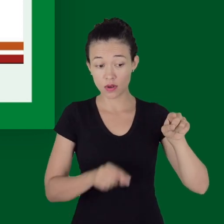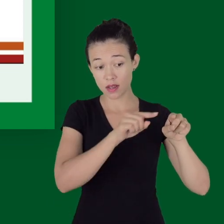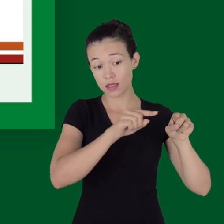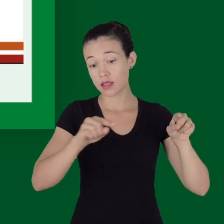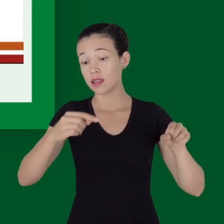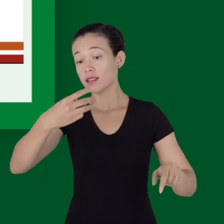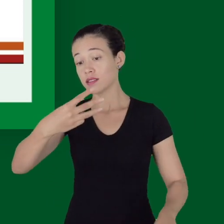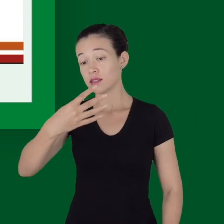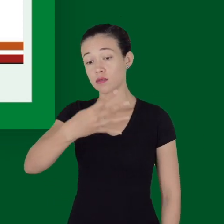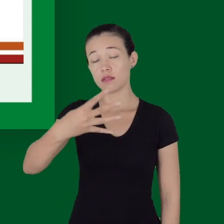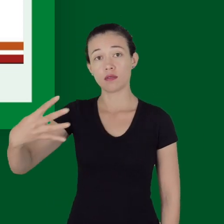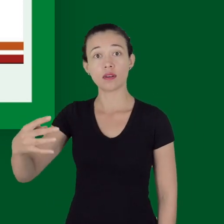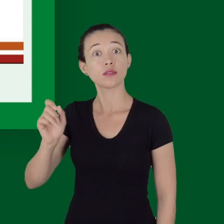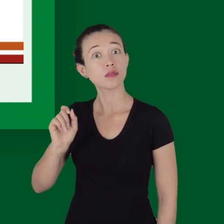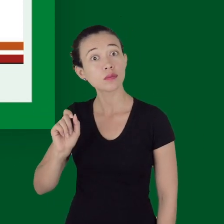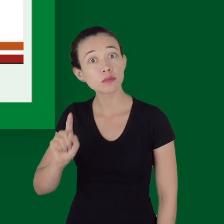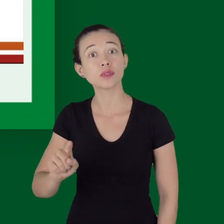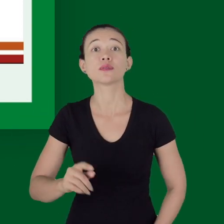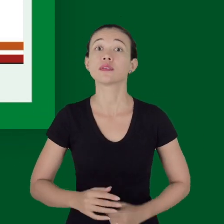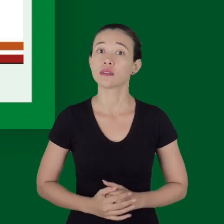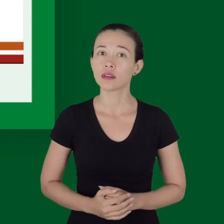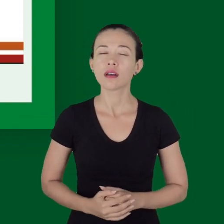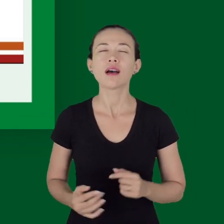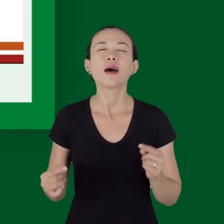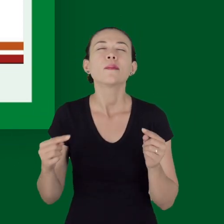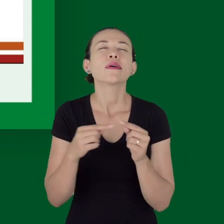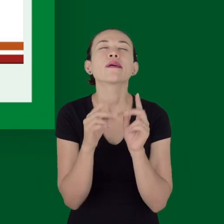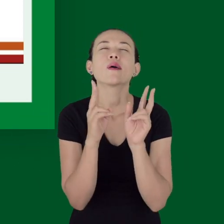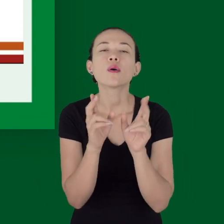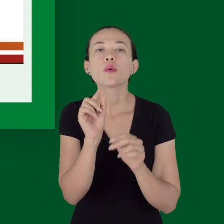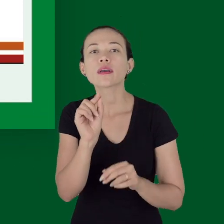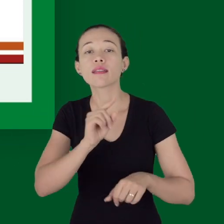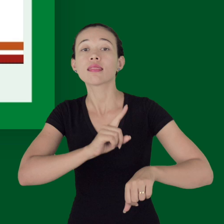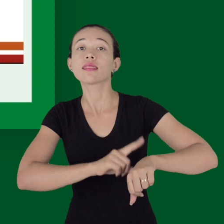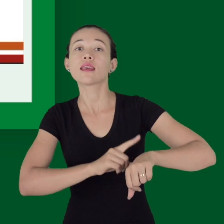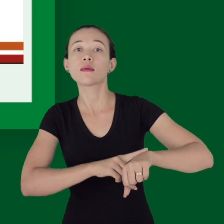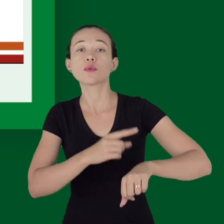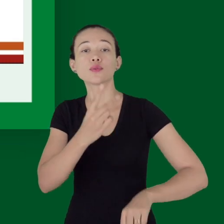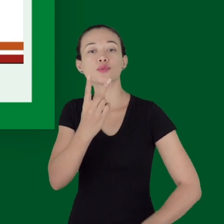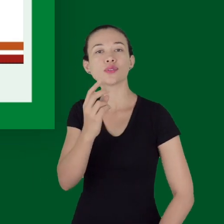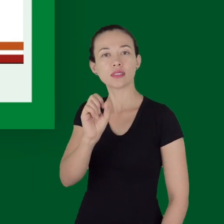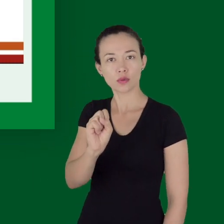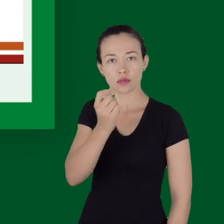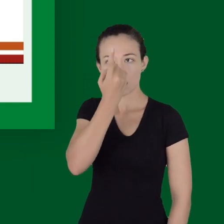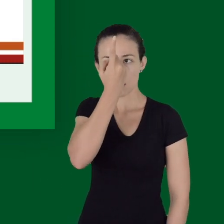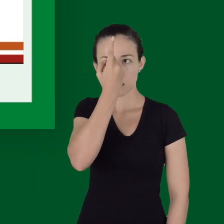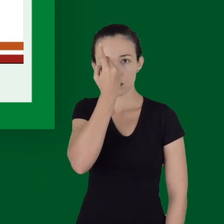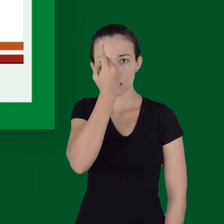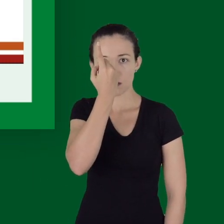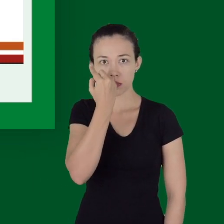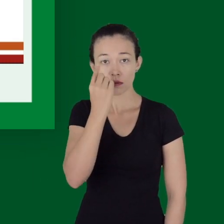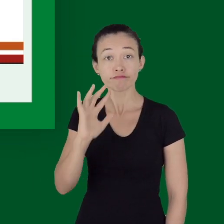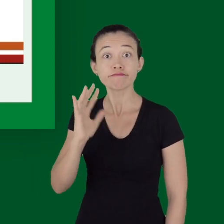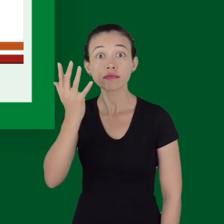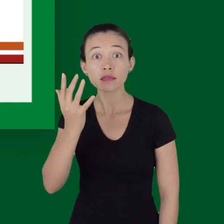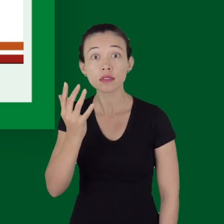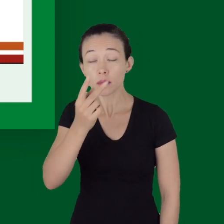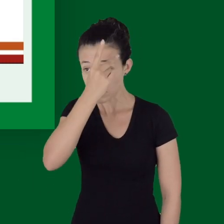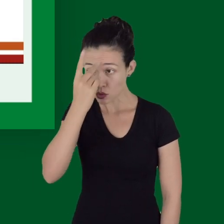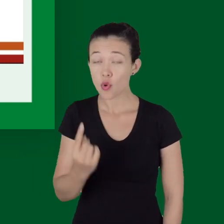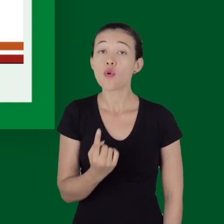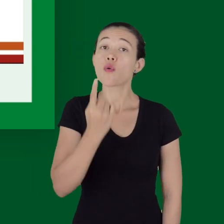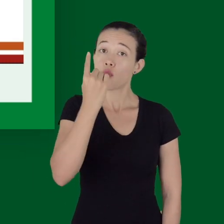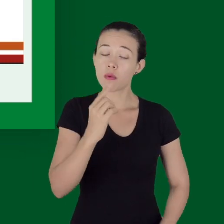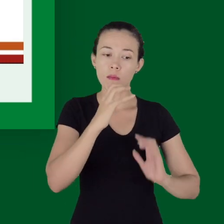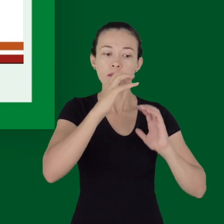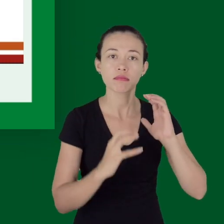novos casos por dia, que significa que a cada 2 segundos uma pessoa sofre um AVC. Então, a gente vê que é uma